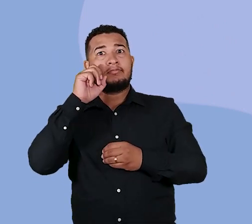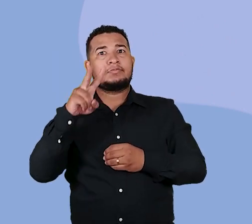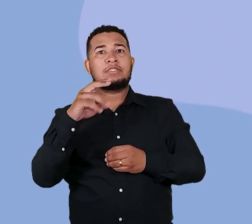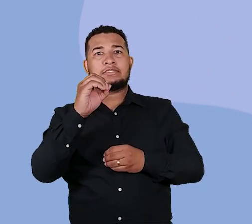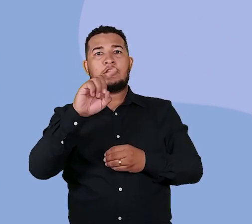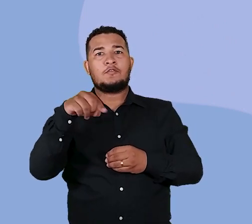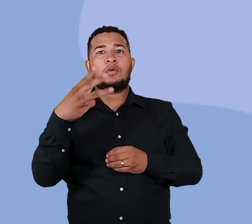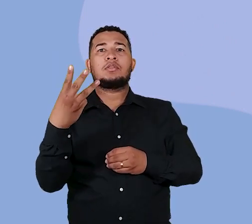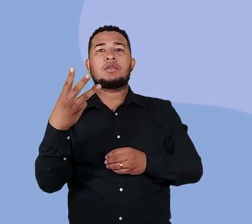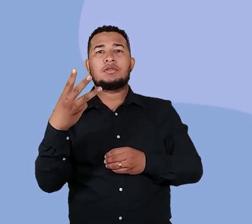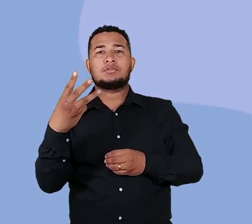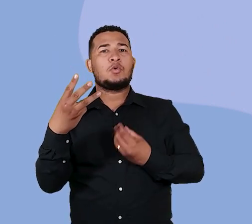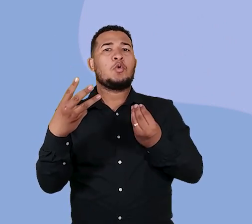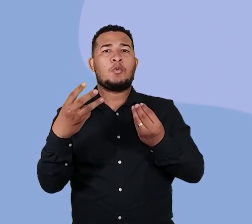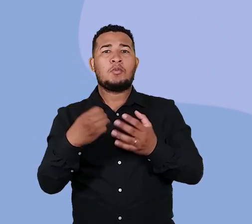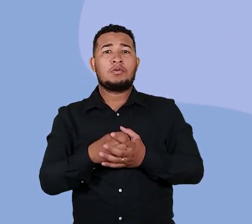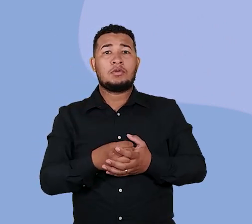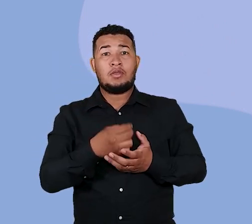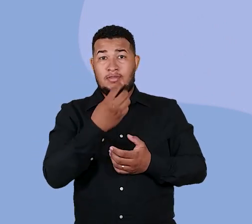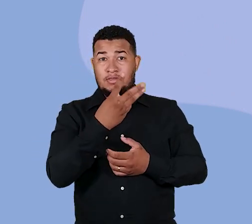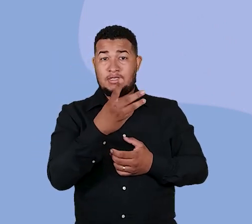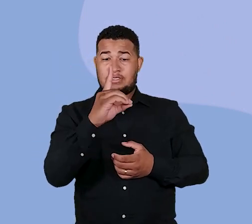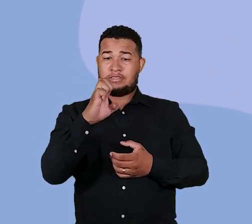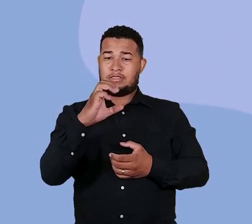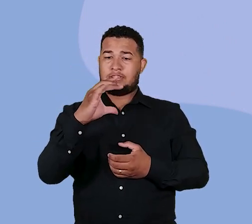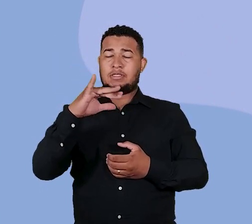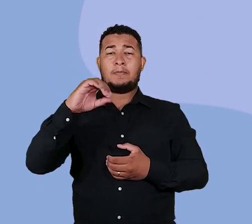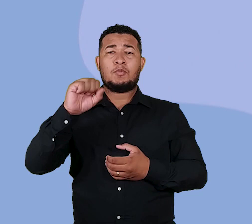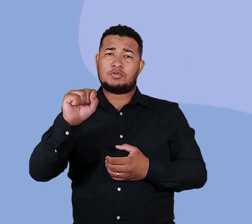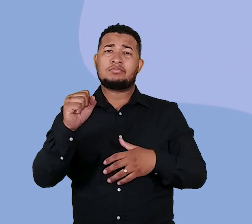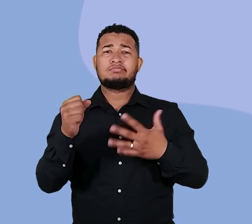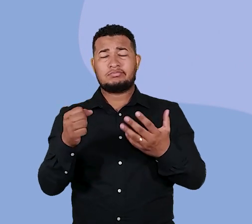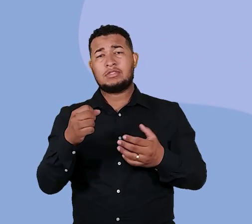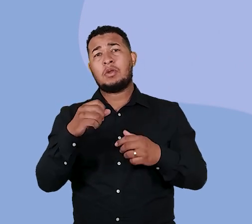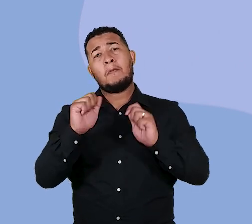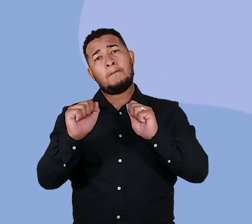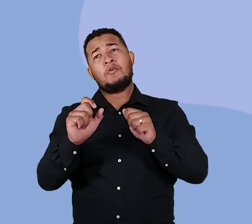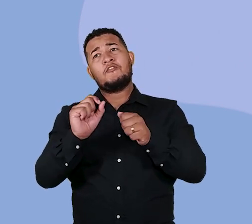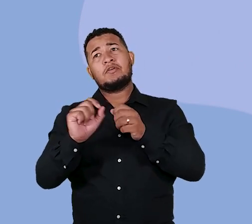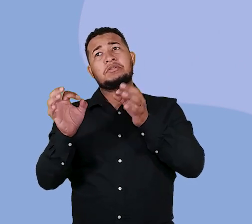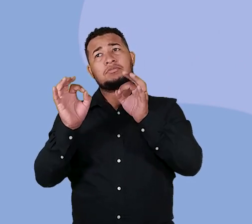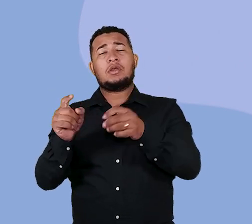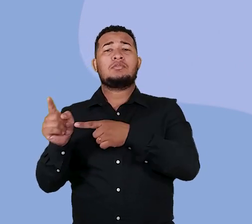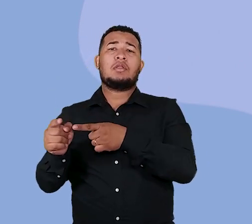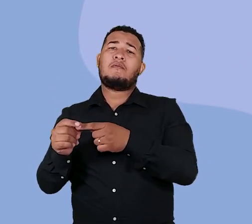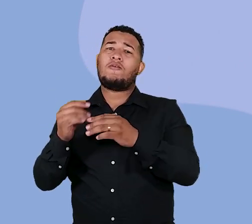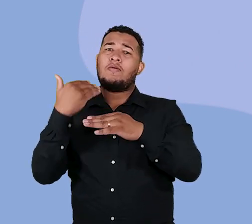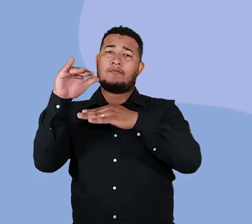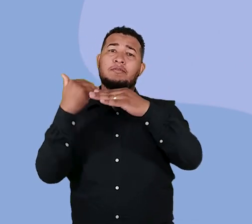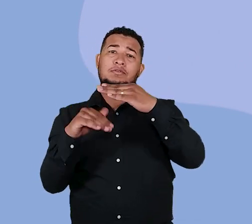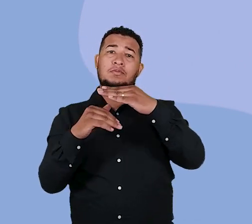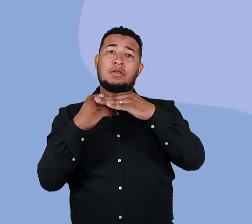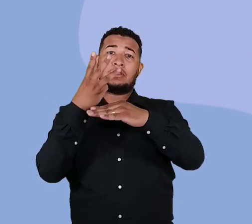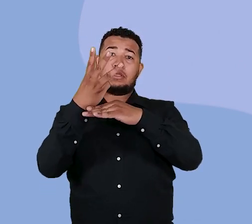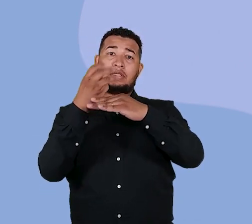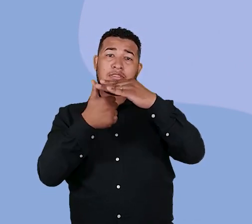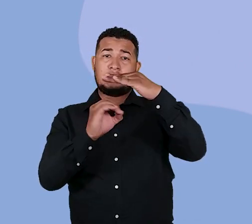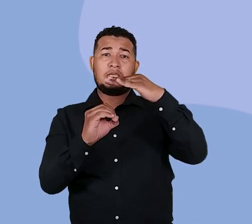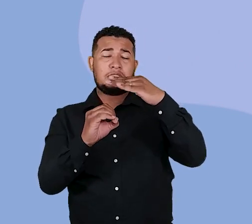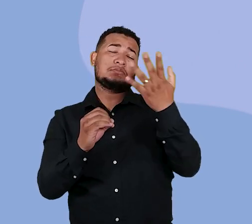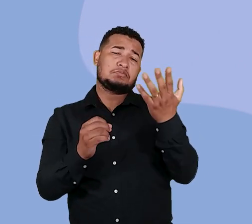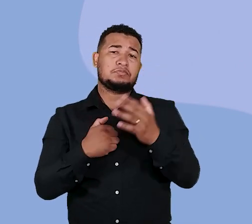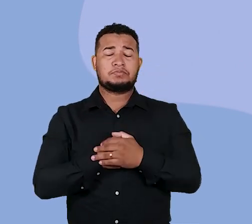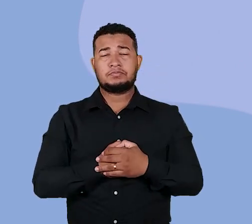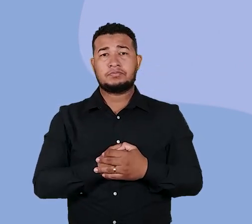lê esse 0,3 que nós vimos? 3 décimos. Então escreva da forma que lê na forma fracionária, 3